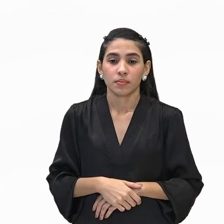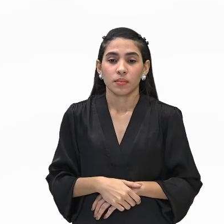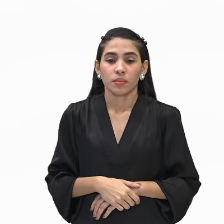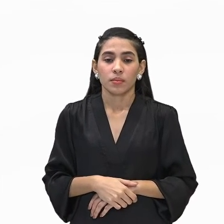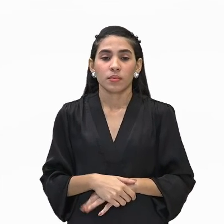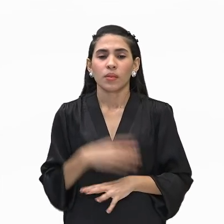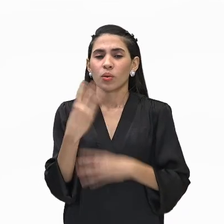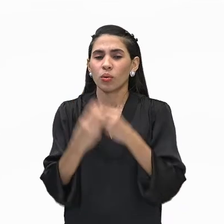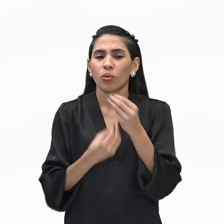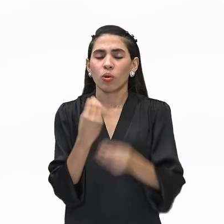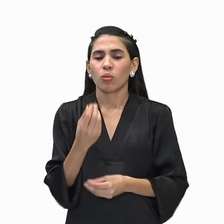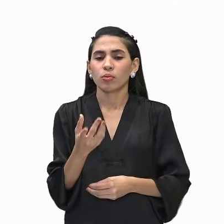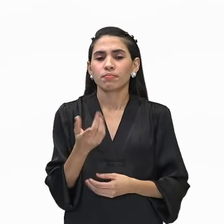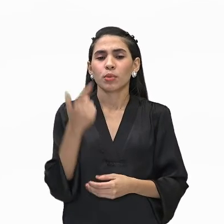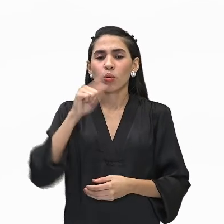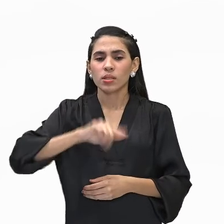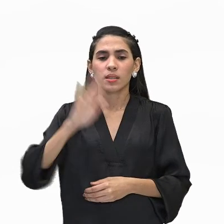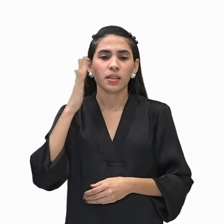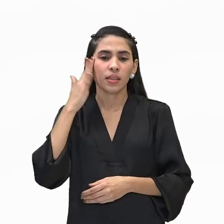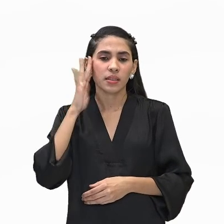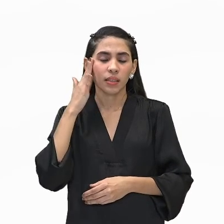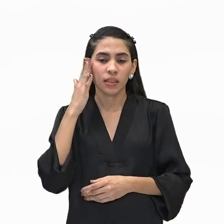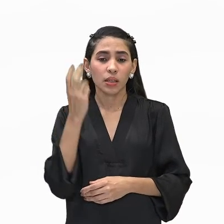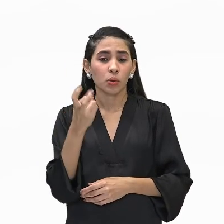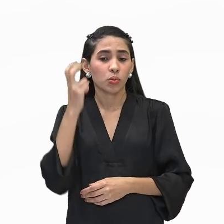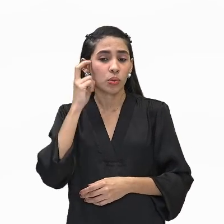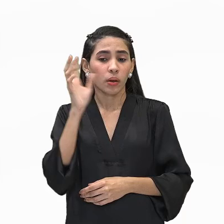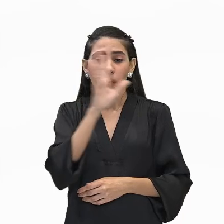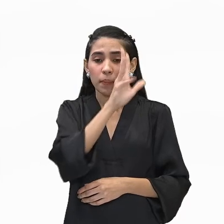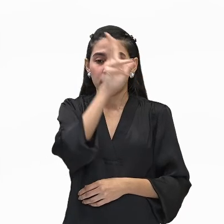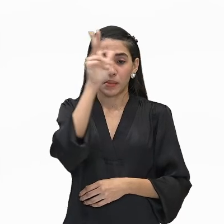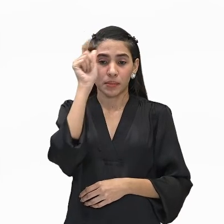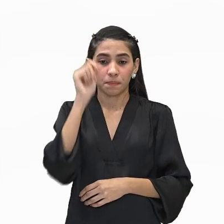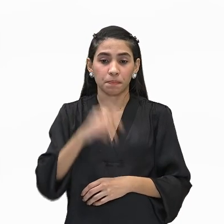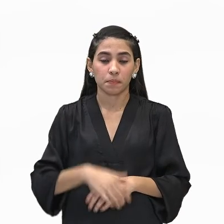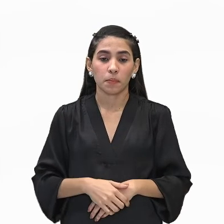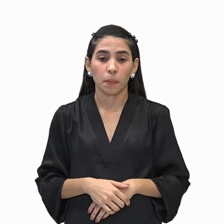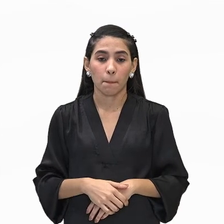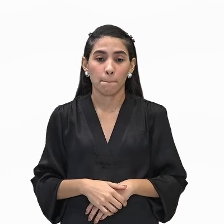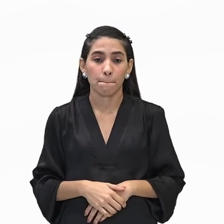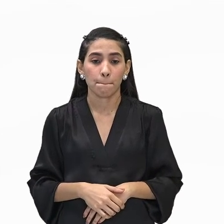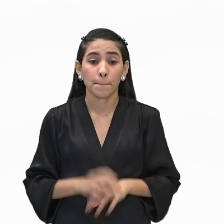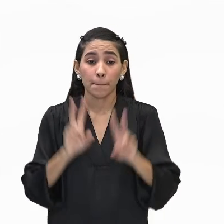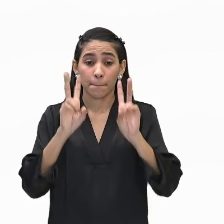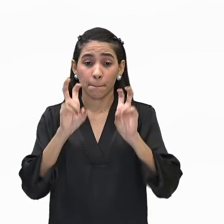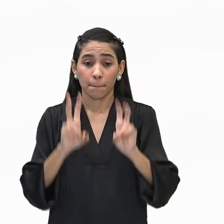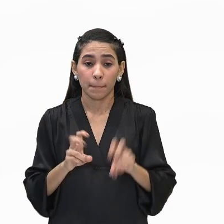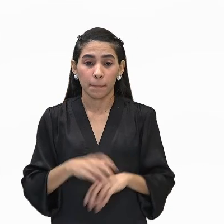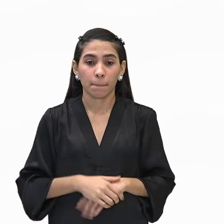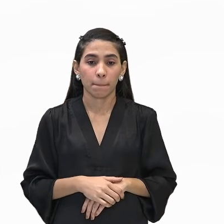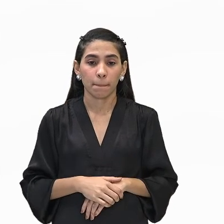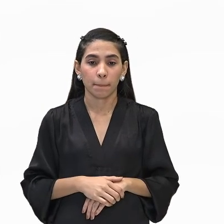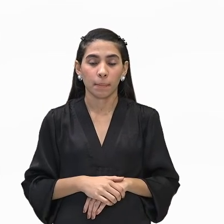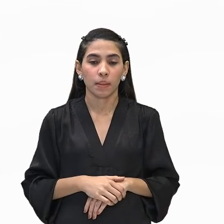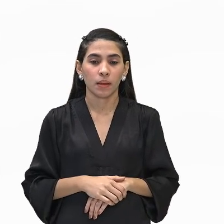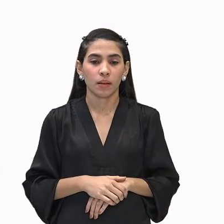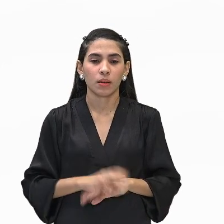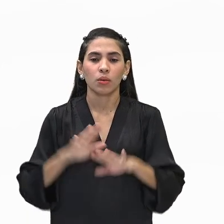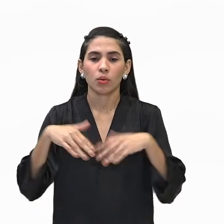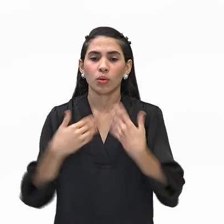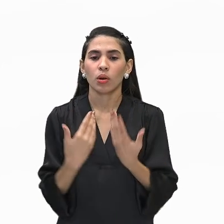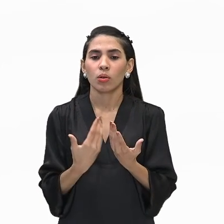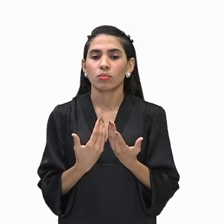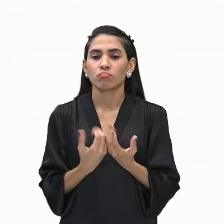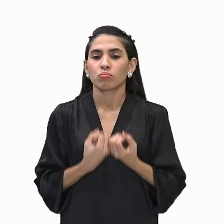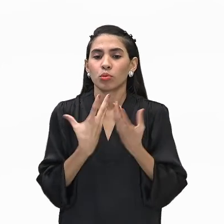seguinte: como devemos compreender os saberes culturais da Amazônia? E os subtemas: quais são as produções culturais